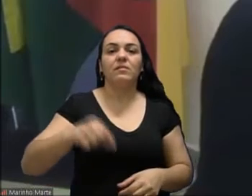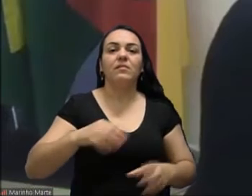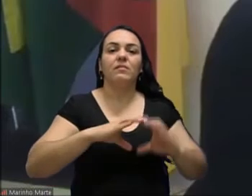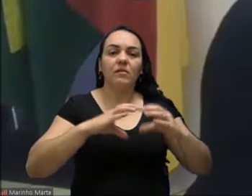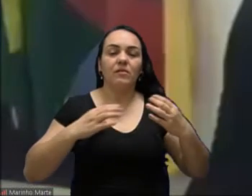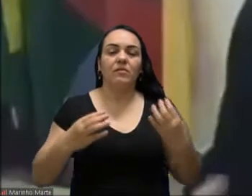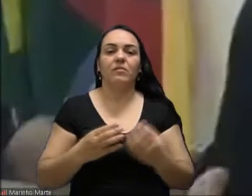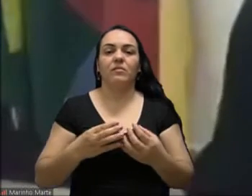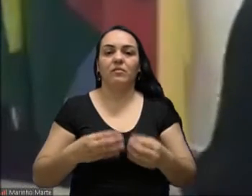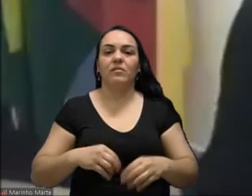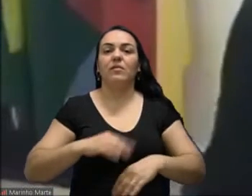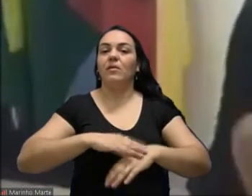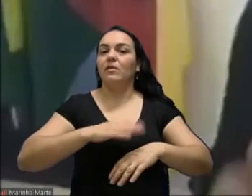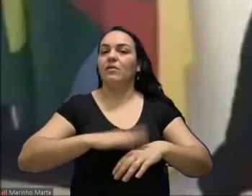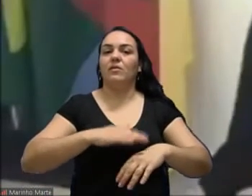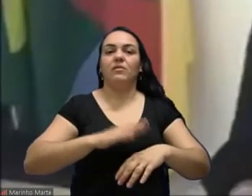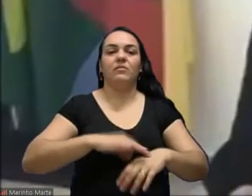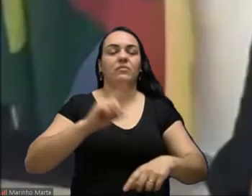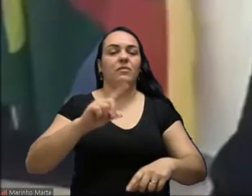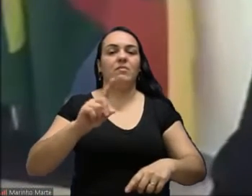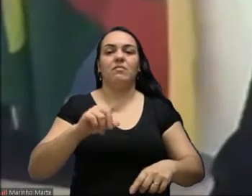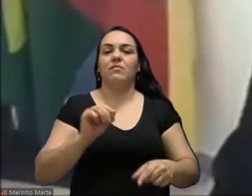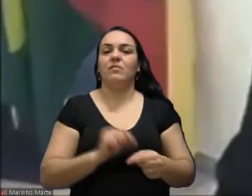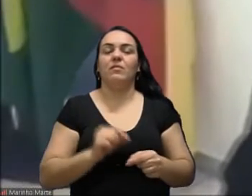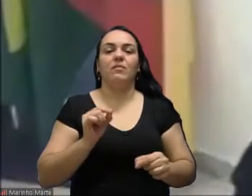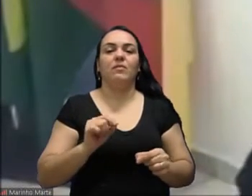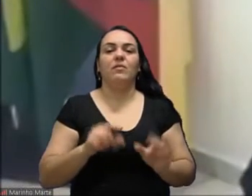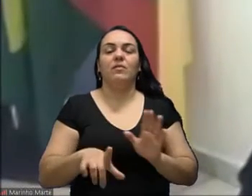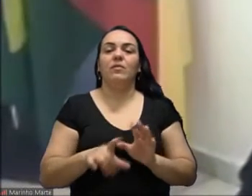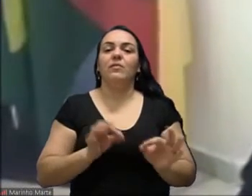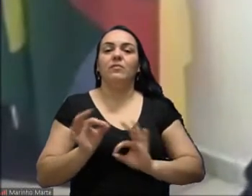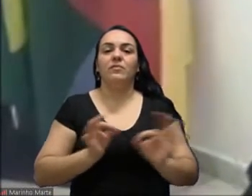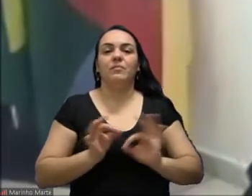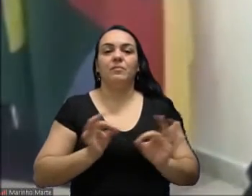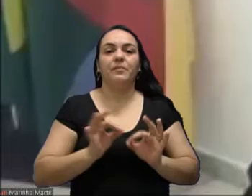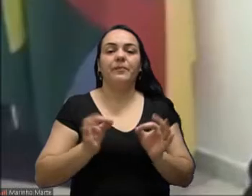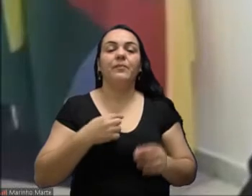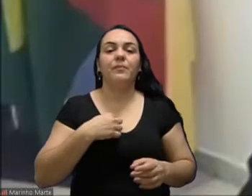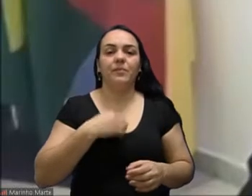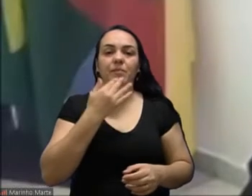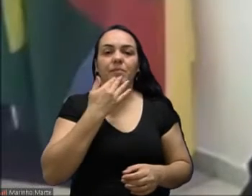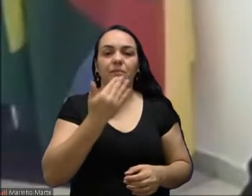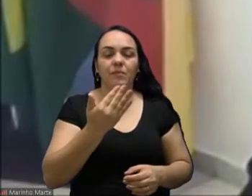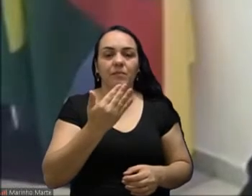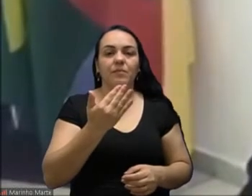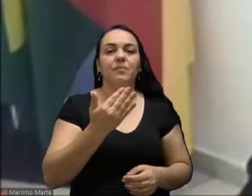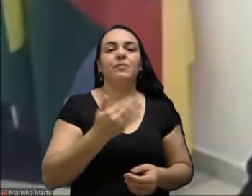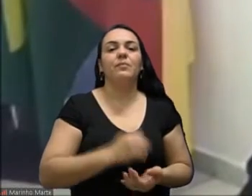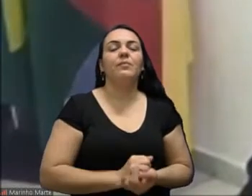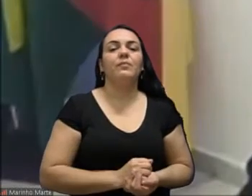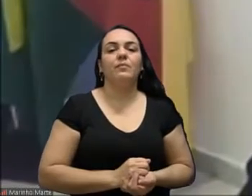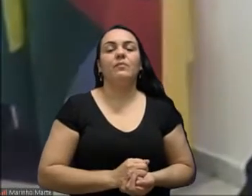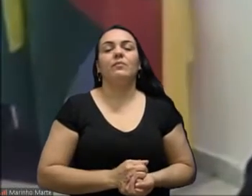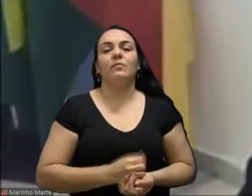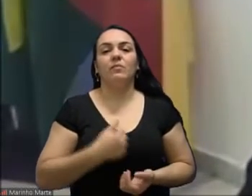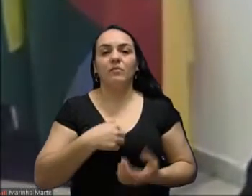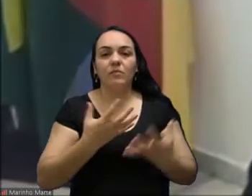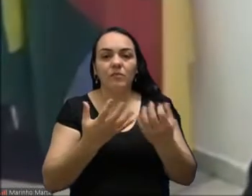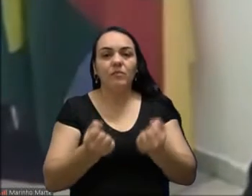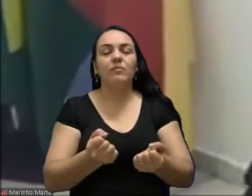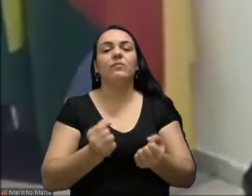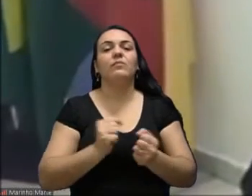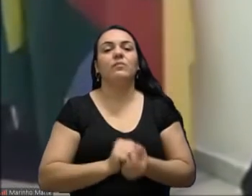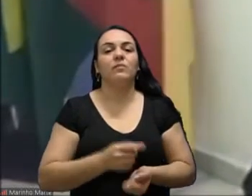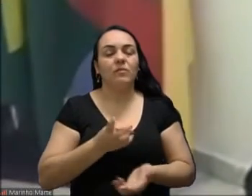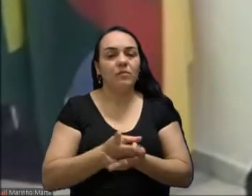dono é autor do projeto não é dono do projeto então senhor presidente o que eu quero e